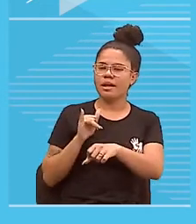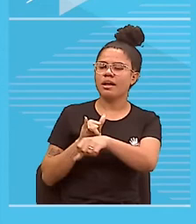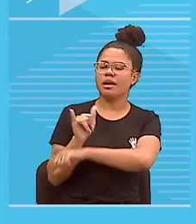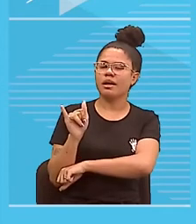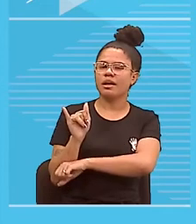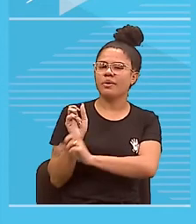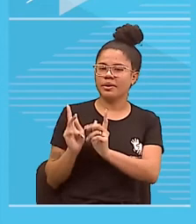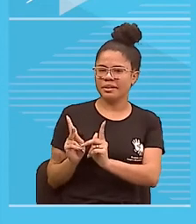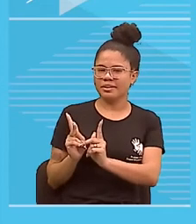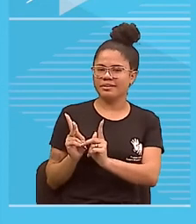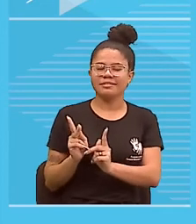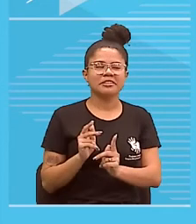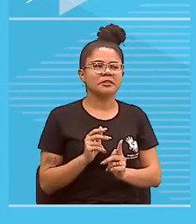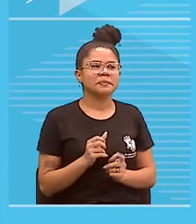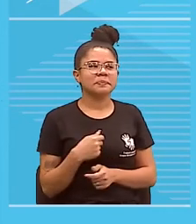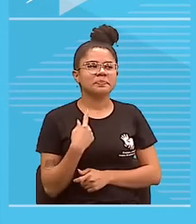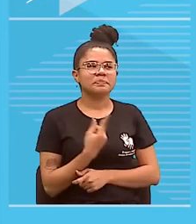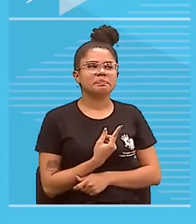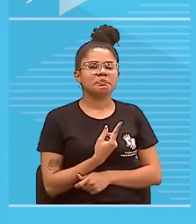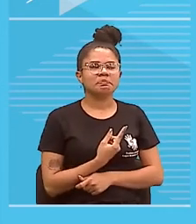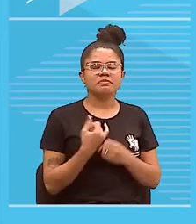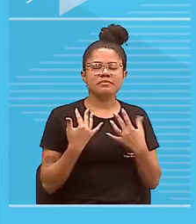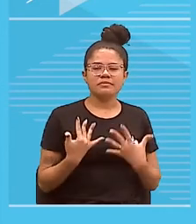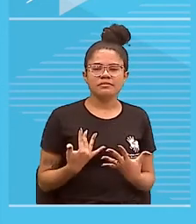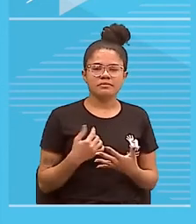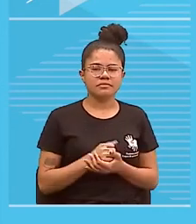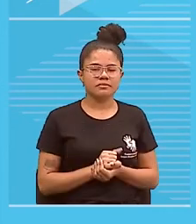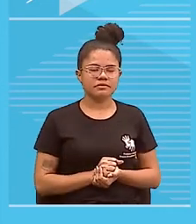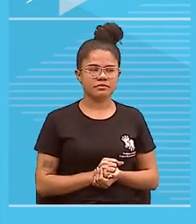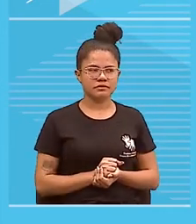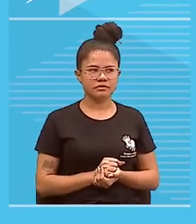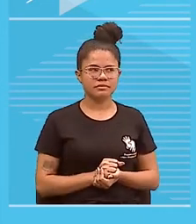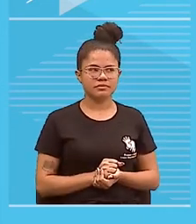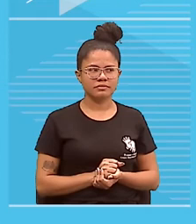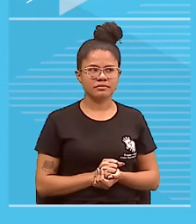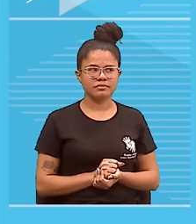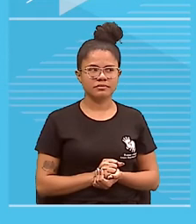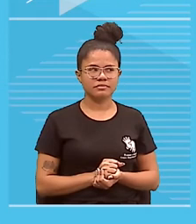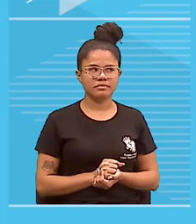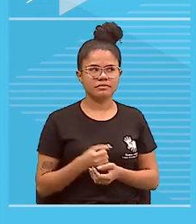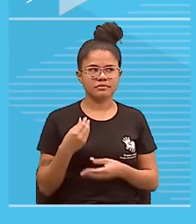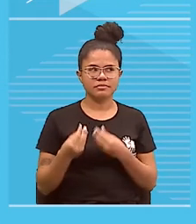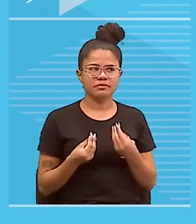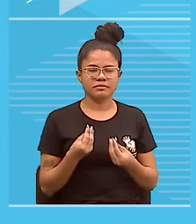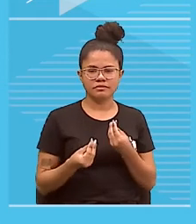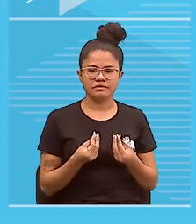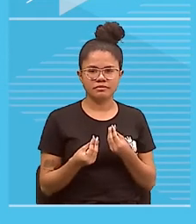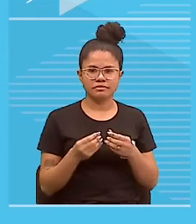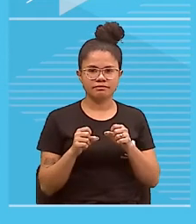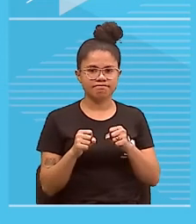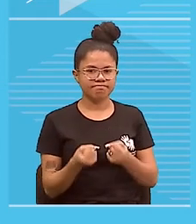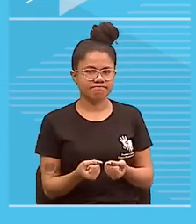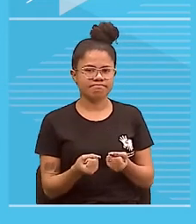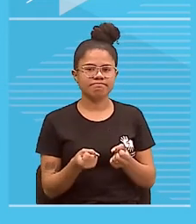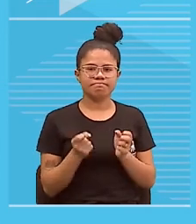é a seguinte fala mas o desdobramento que ela fala aqui é como se fosse a quebra